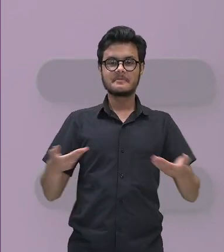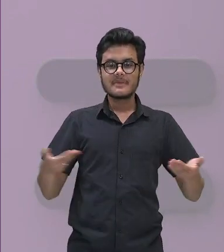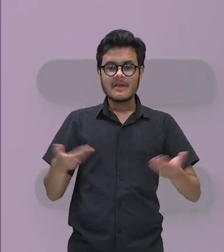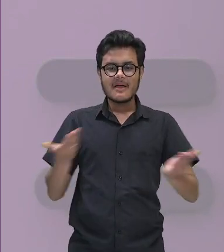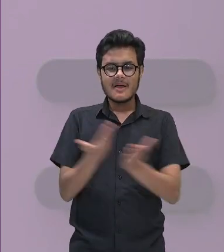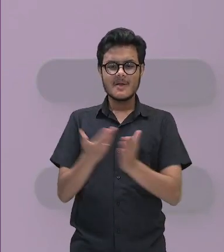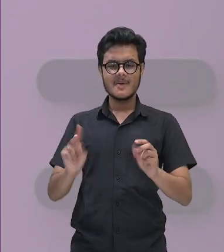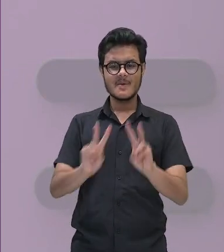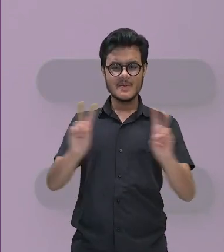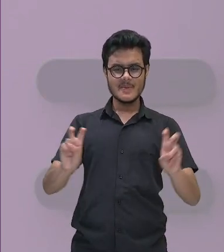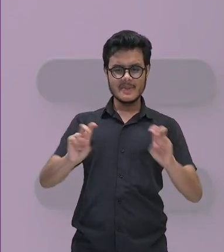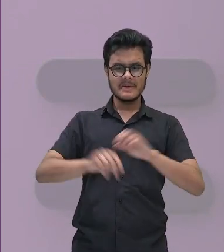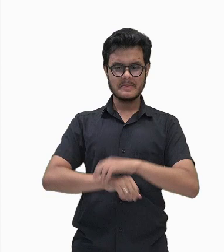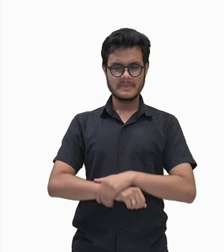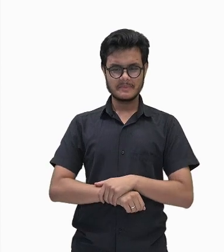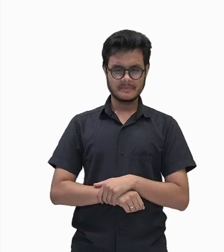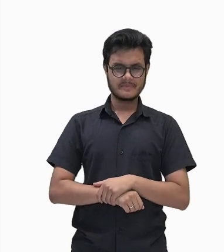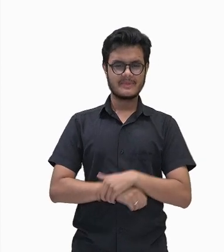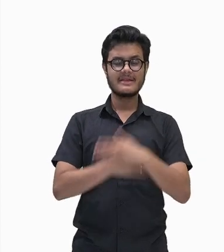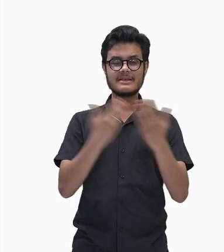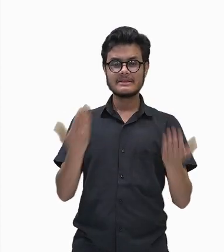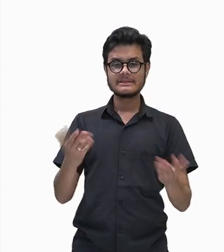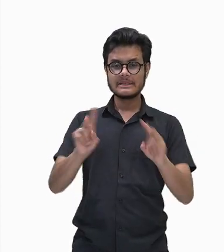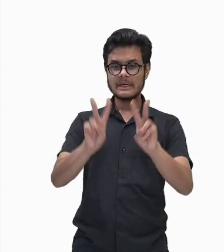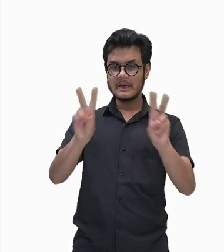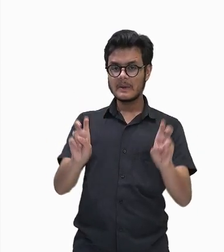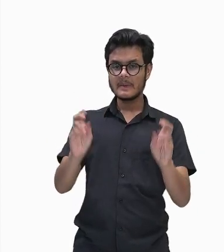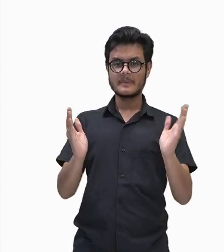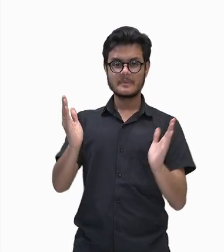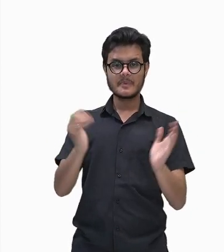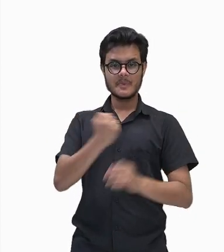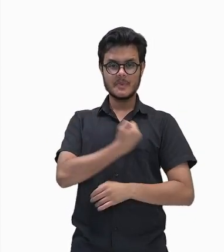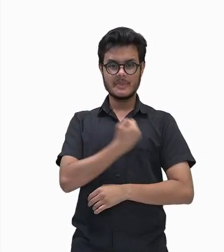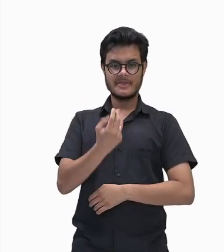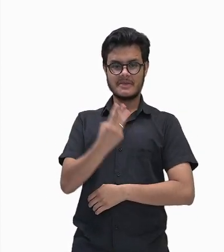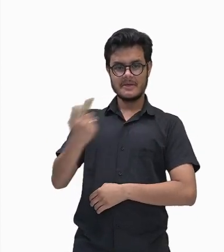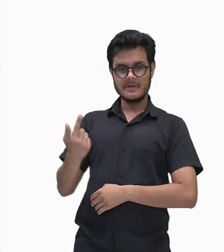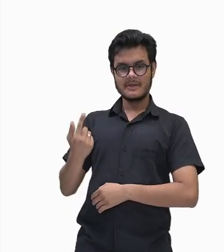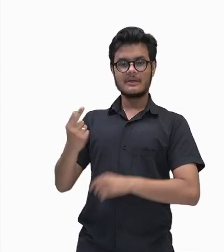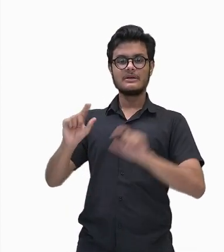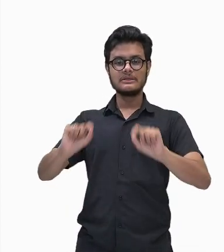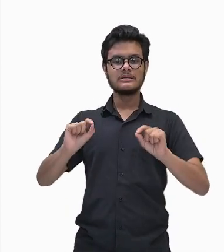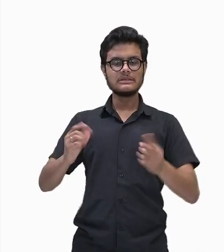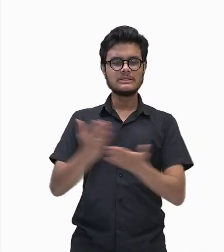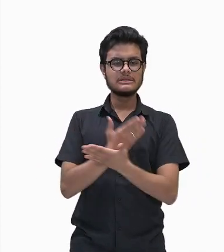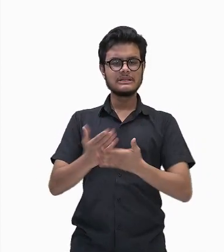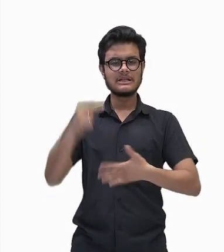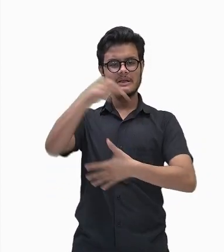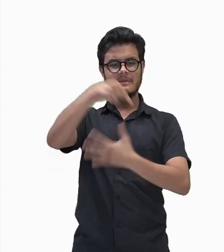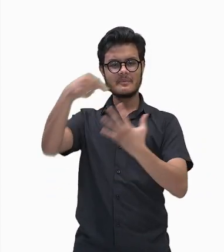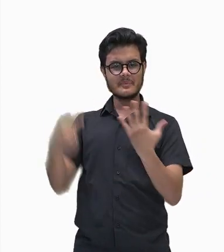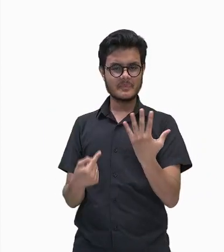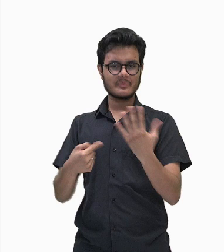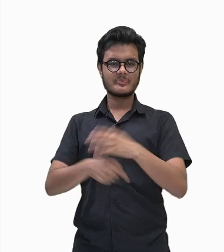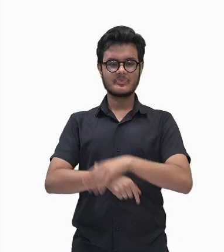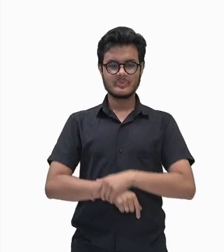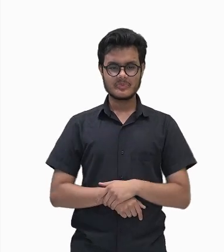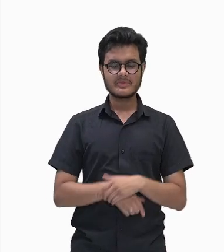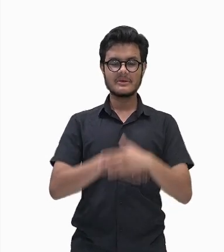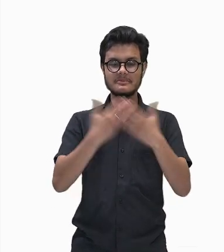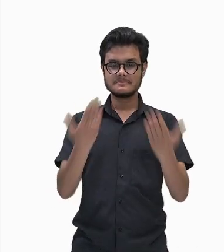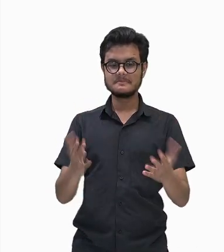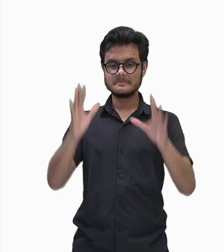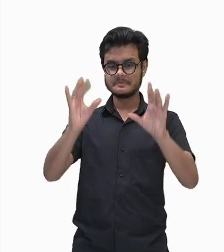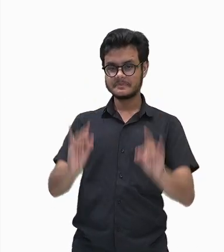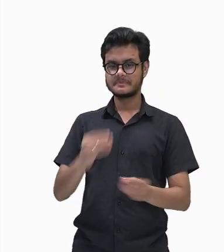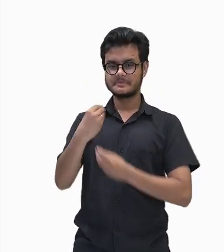vai ver o tema da aula de hoje aula 32 objeto de conhecimento princípio fundamental da contagem